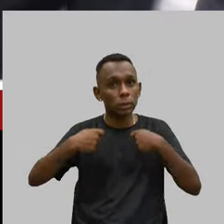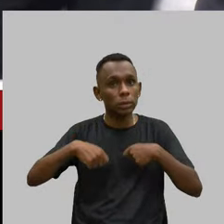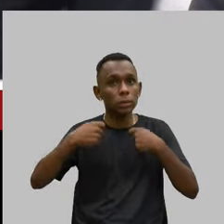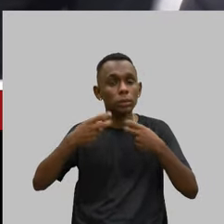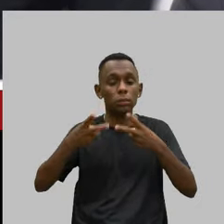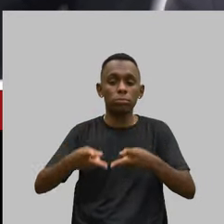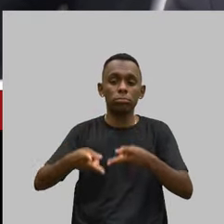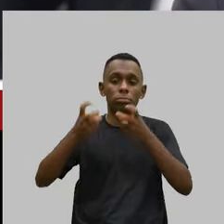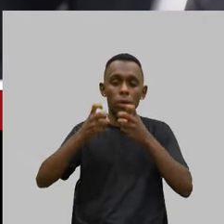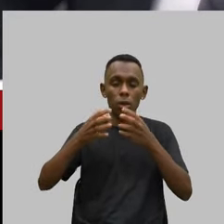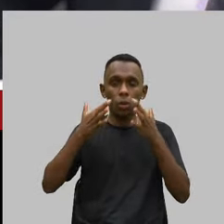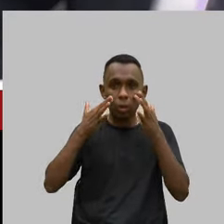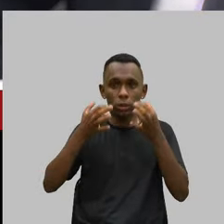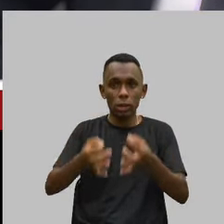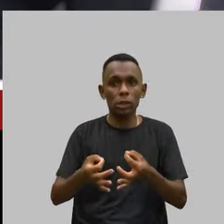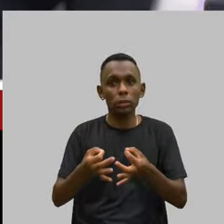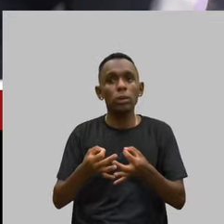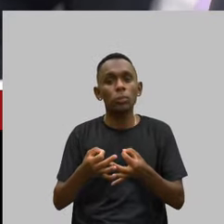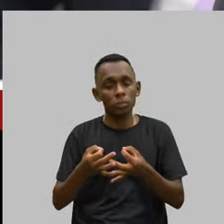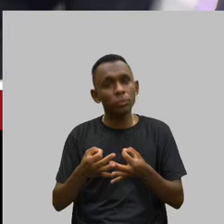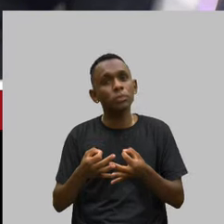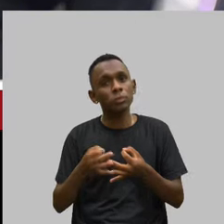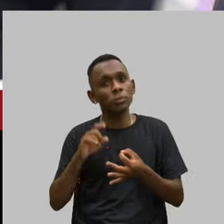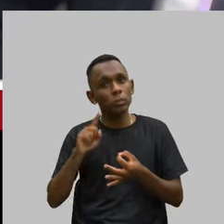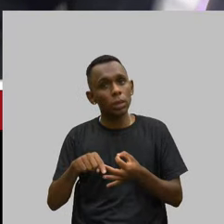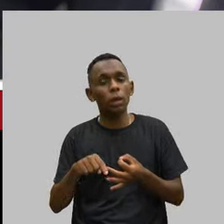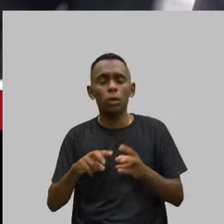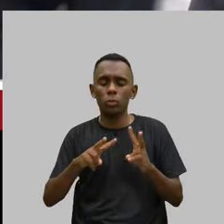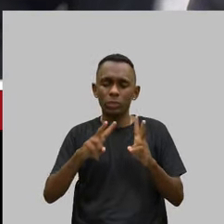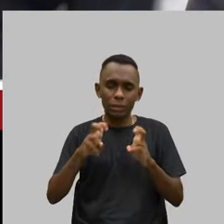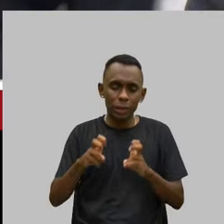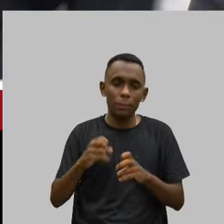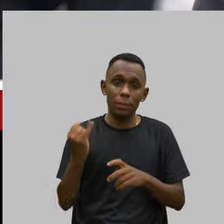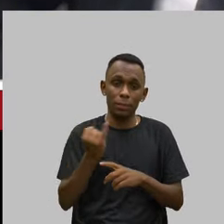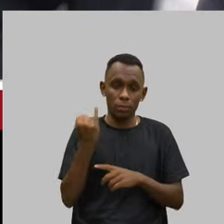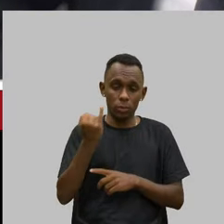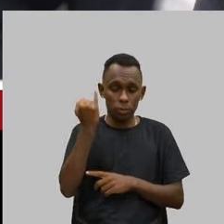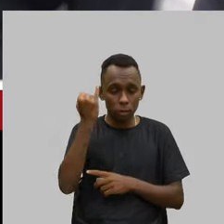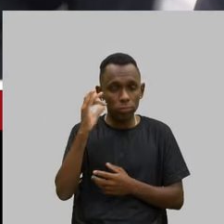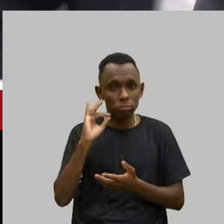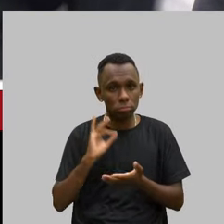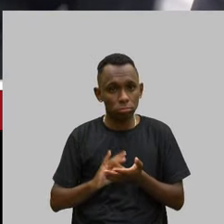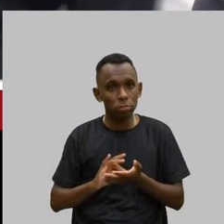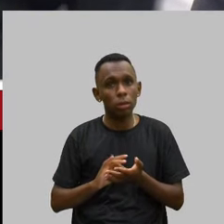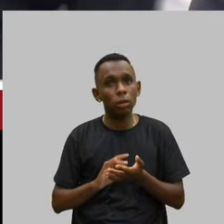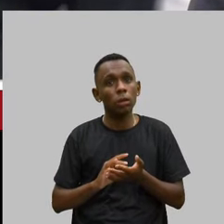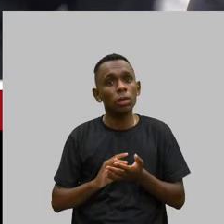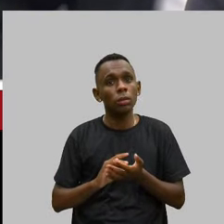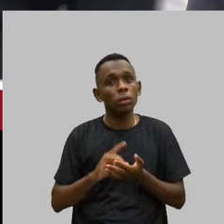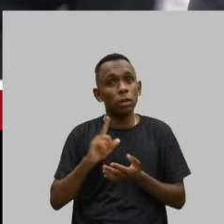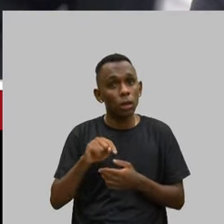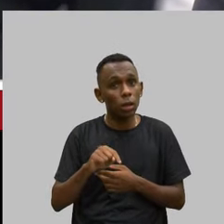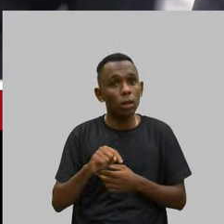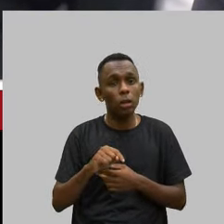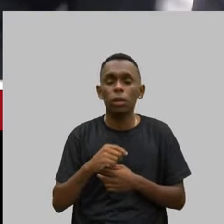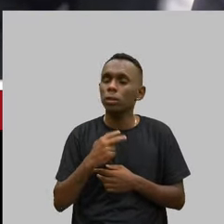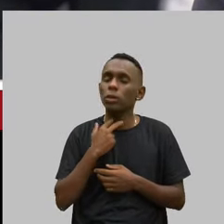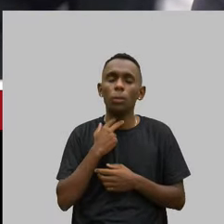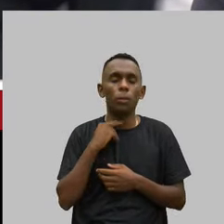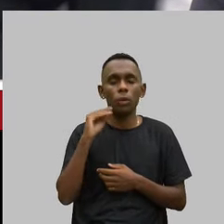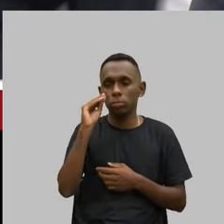mais detido a situação uma situação sensível de fato eh um um pleito que a gente não pode ignorar